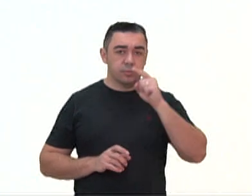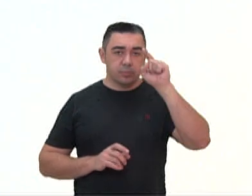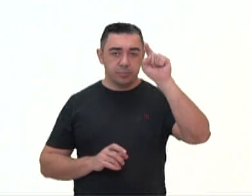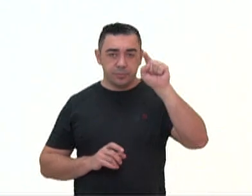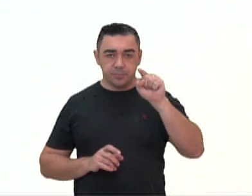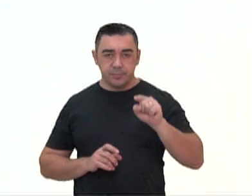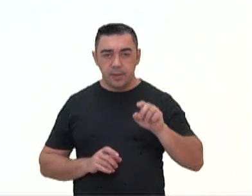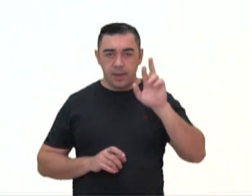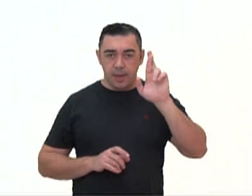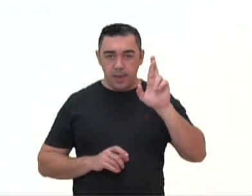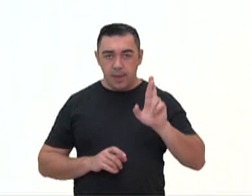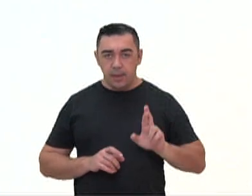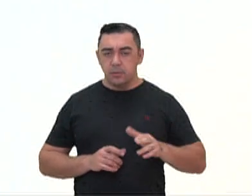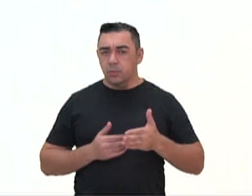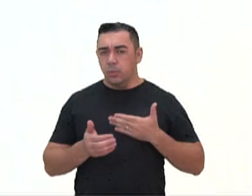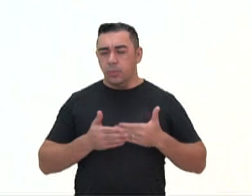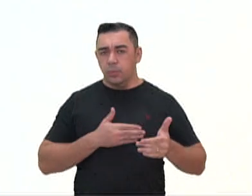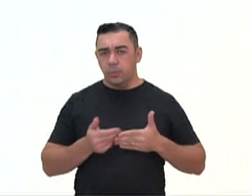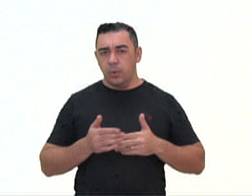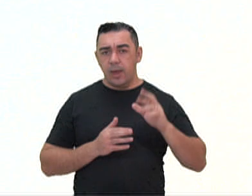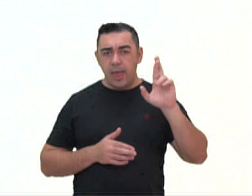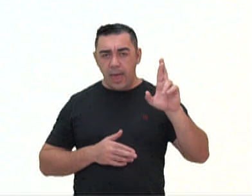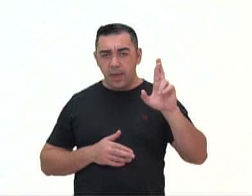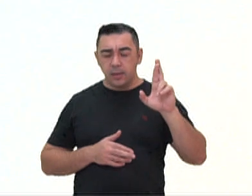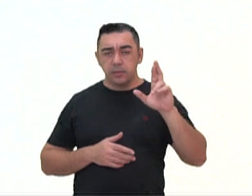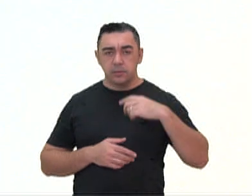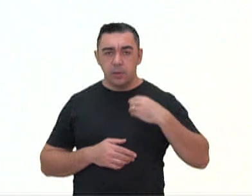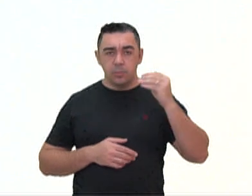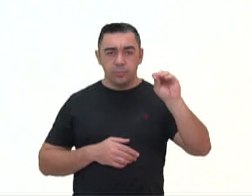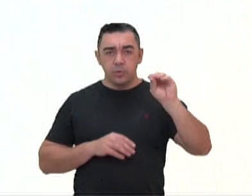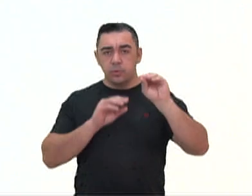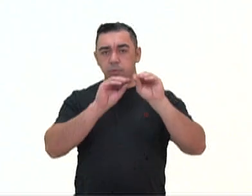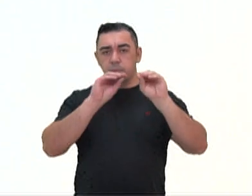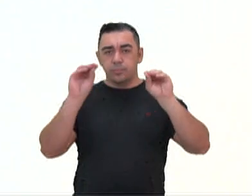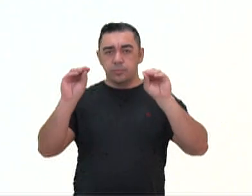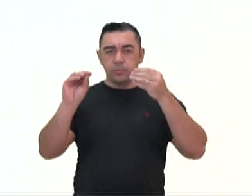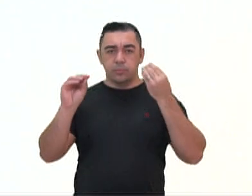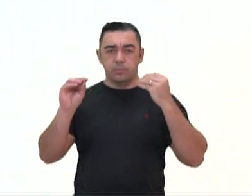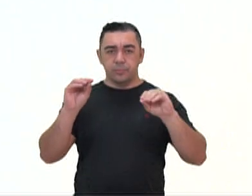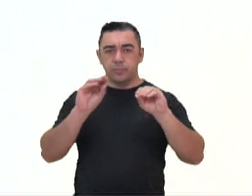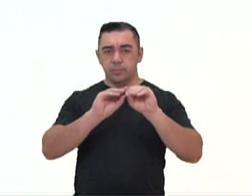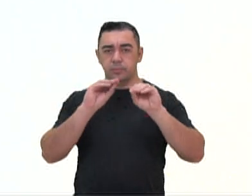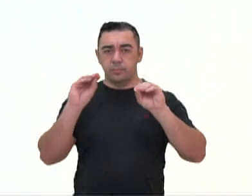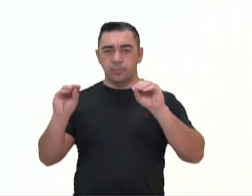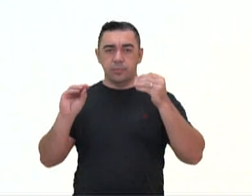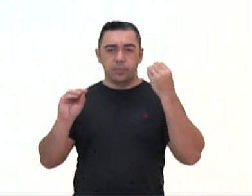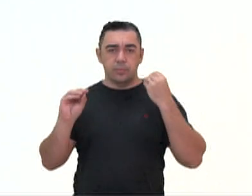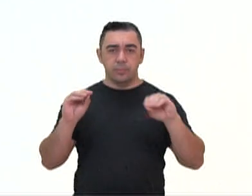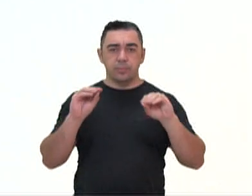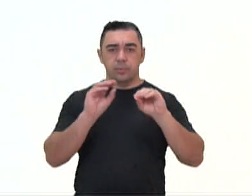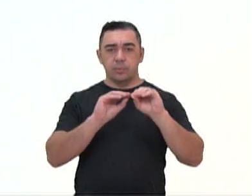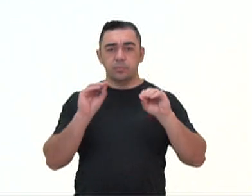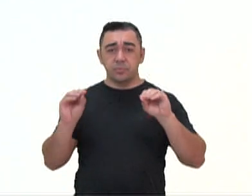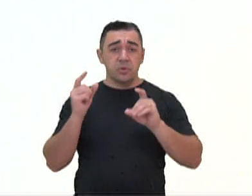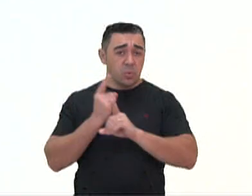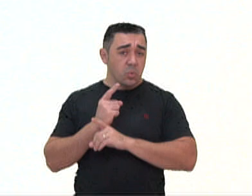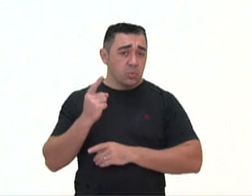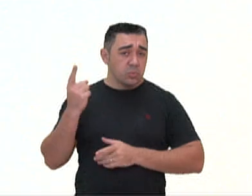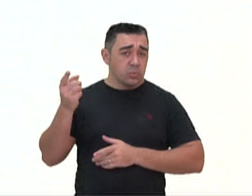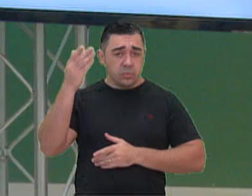em reais, qualquer valor real de x que eu substitua na função, eu encontro o valor